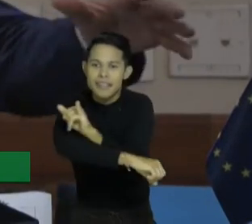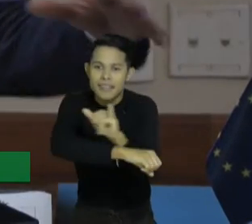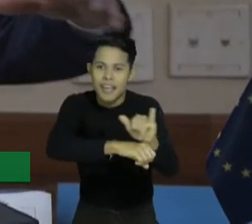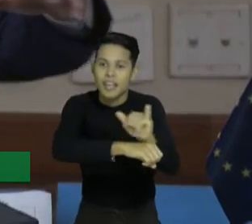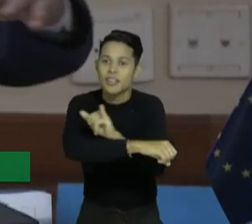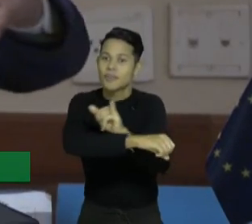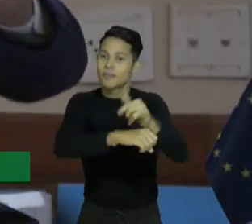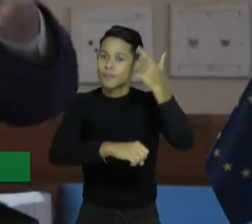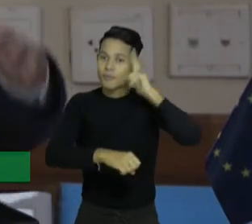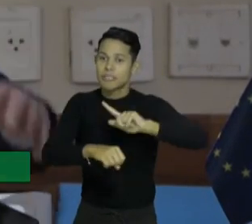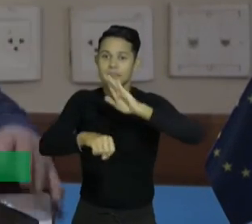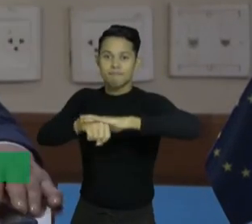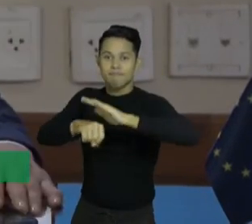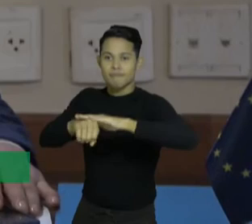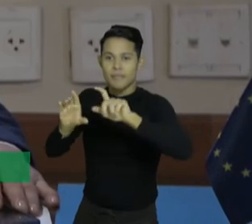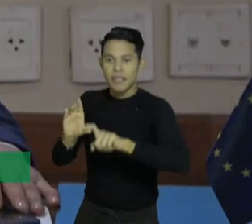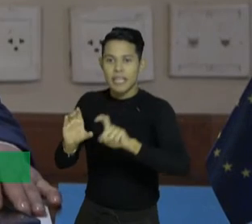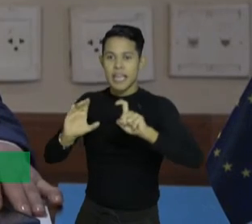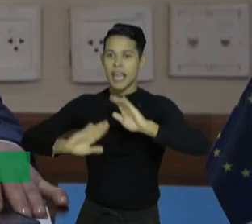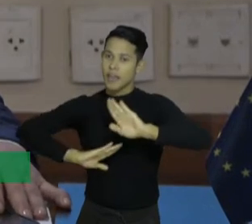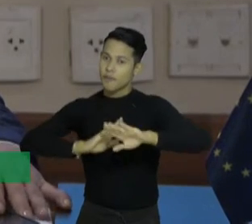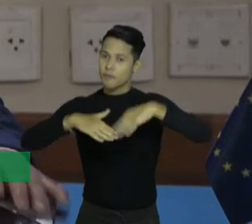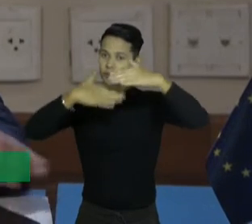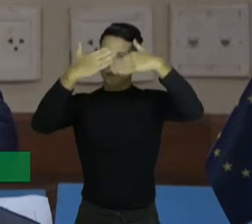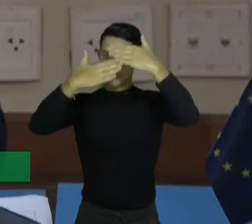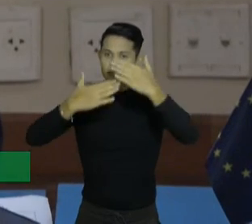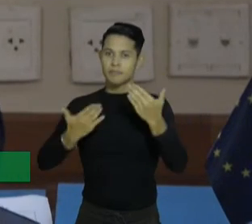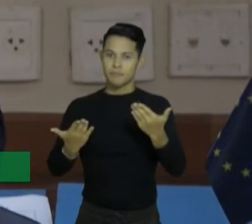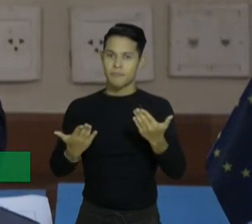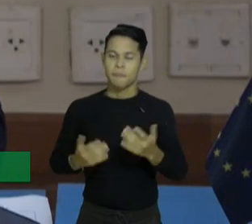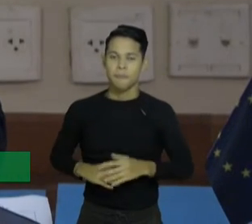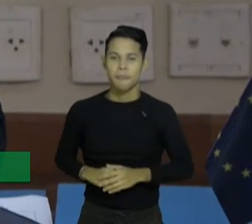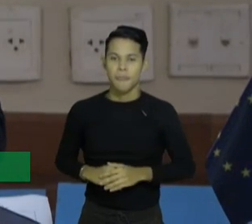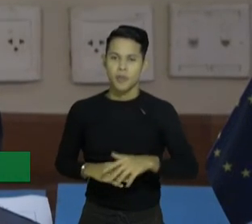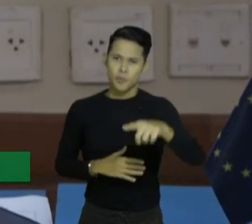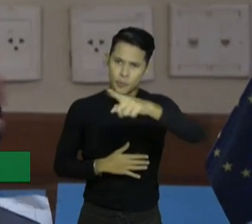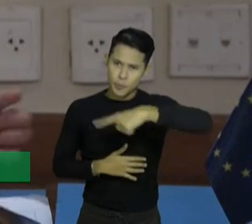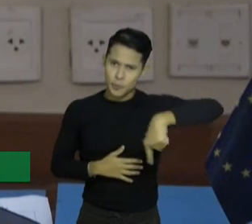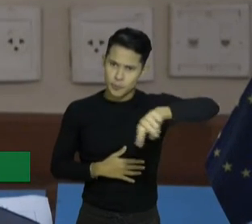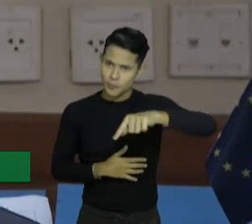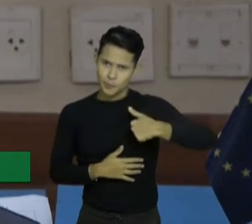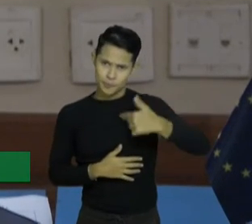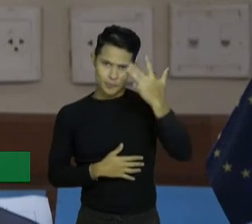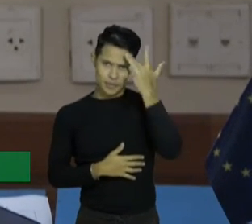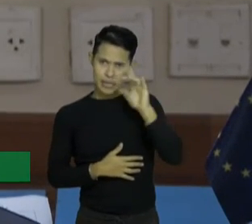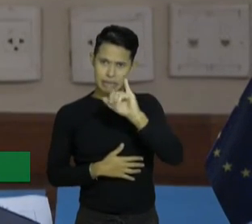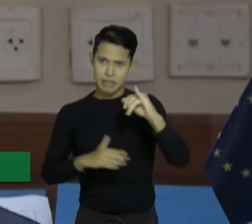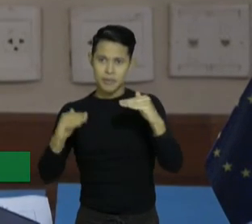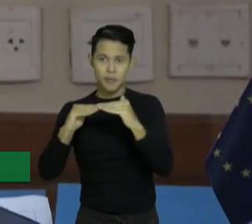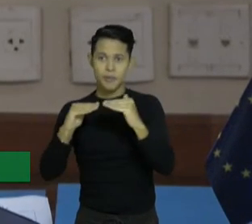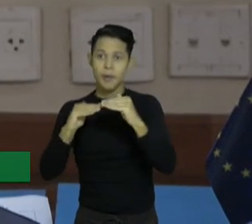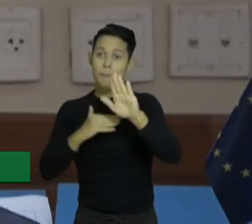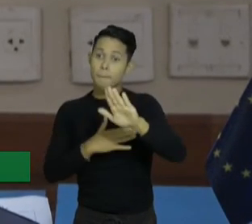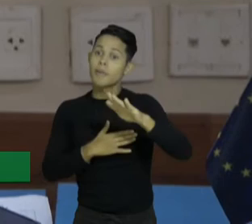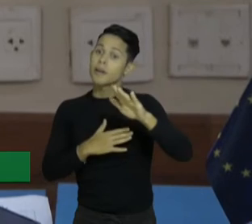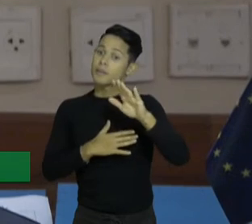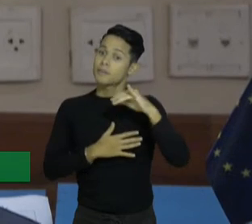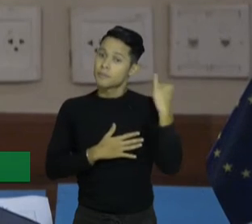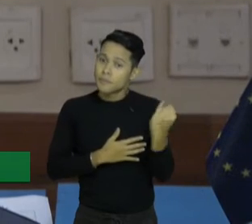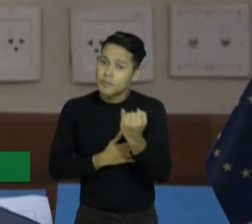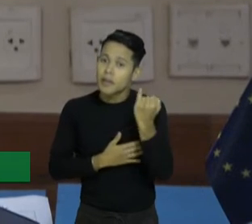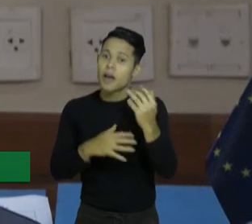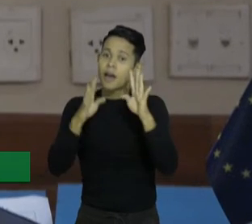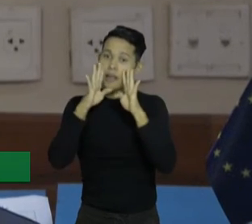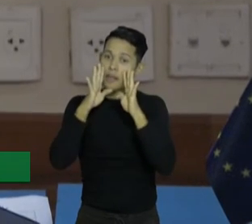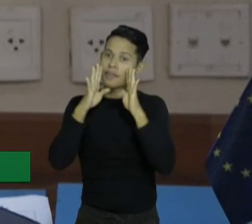auto evoluir não sei se professora maet concorda comigo e nós temos que ficar atento para isso nós temos que compreender